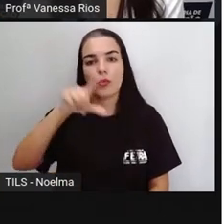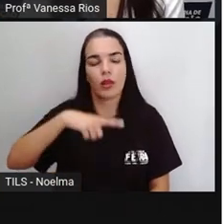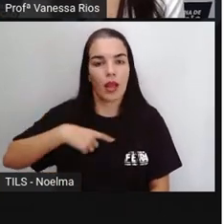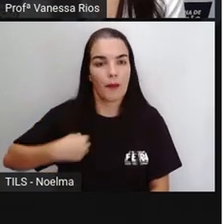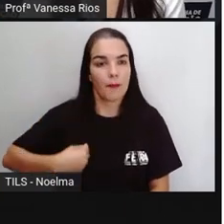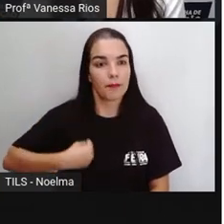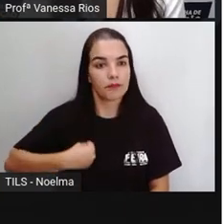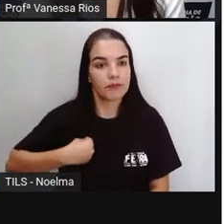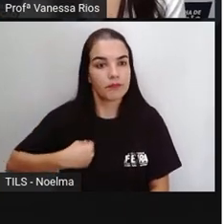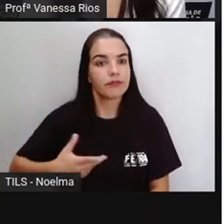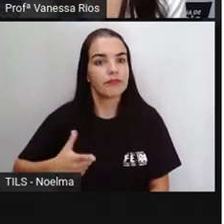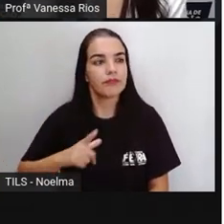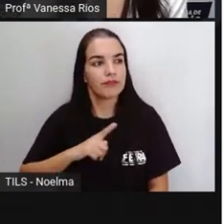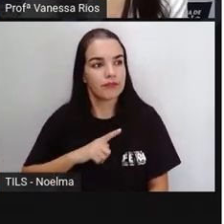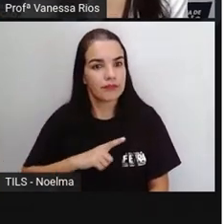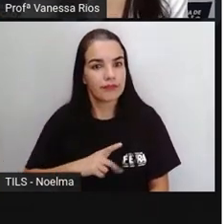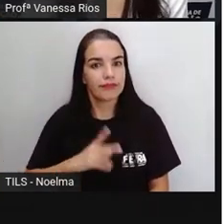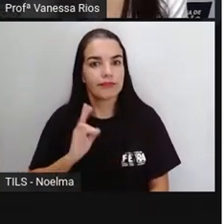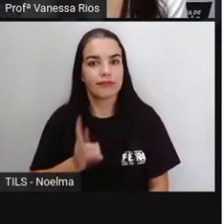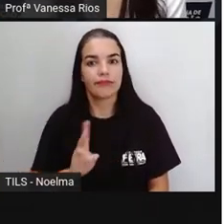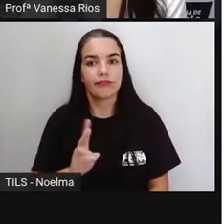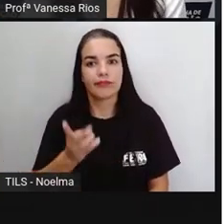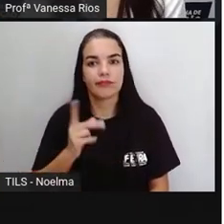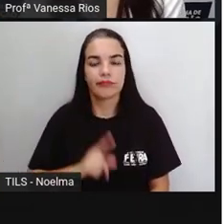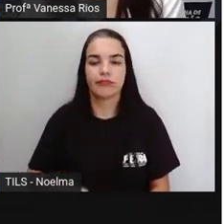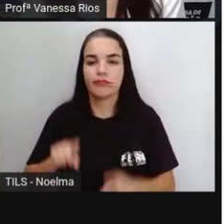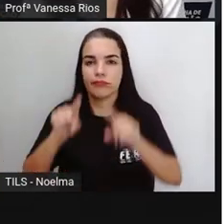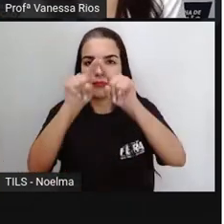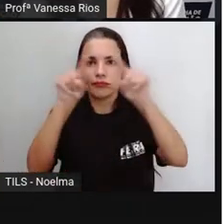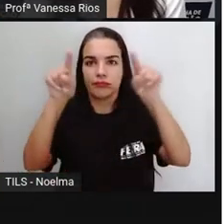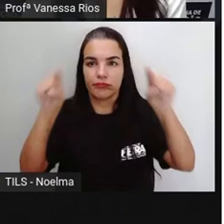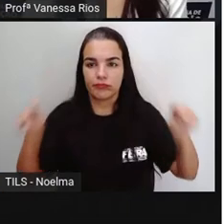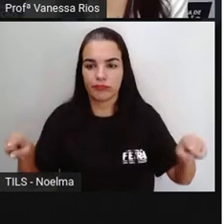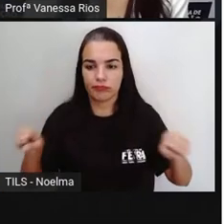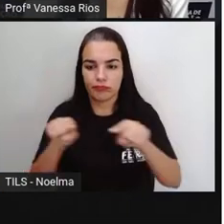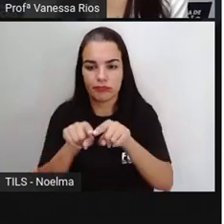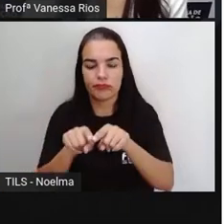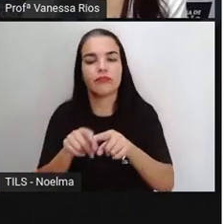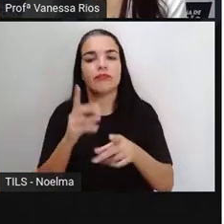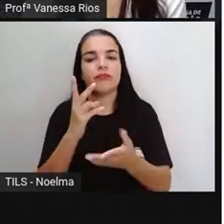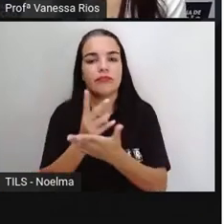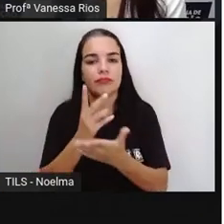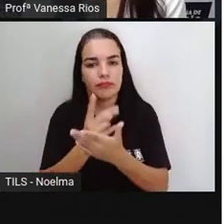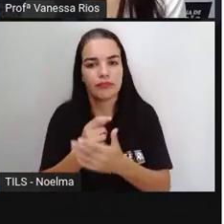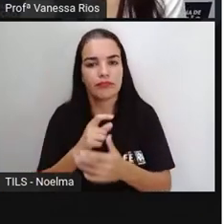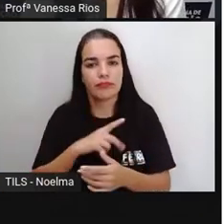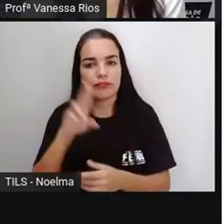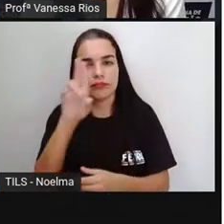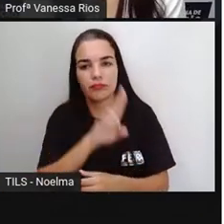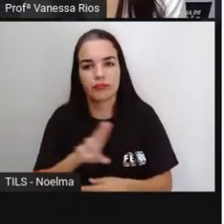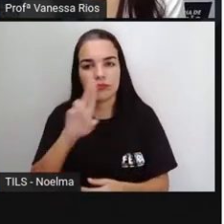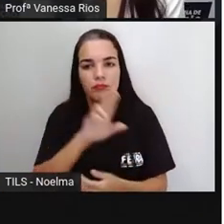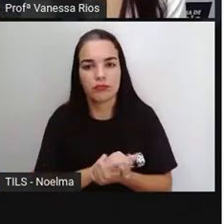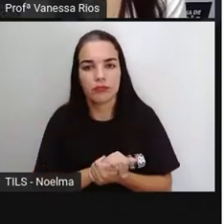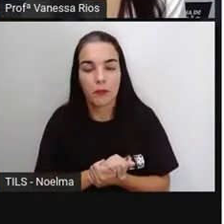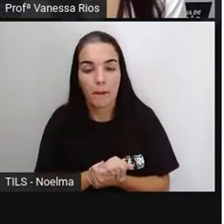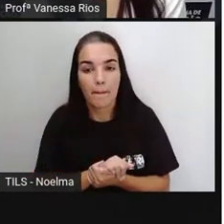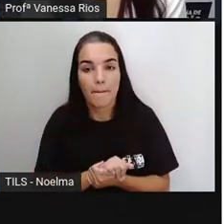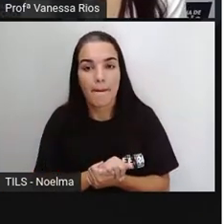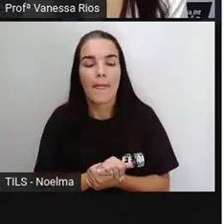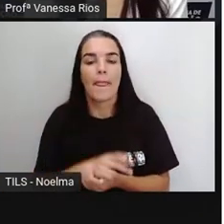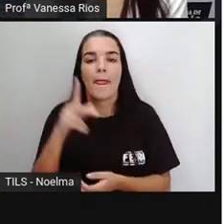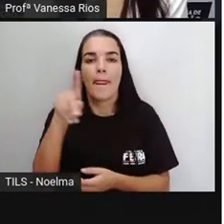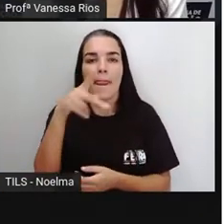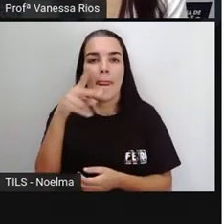presente, não é? Aí nós temos também o trapézio, o hexágono, o pentágono e também a elipse. A Pró trouxe